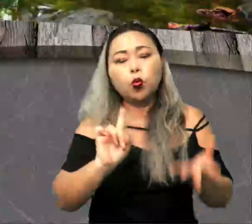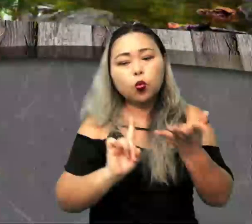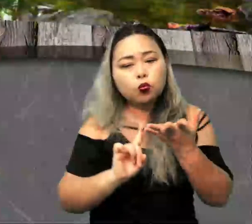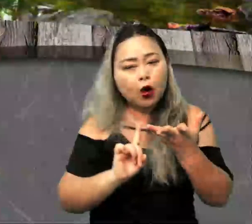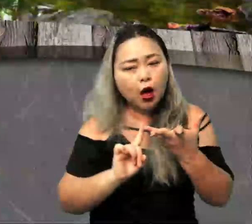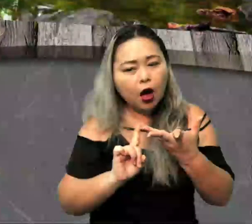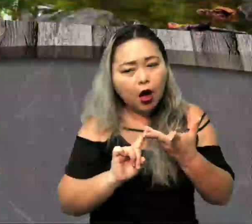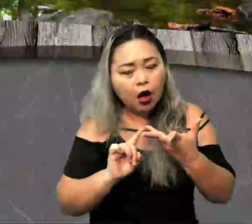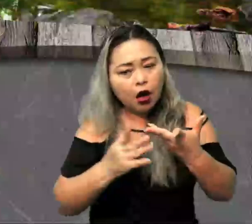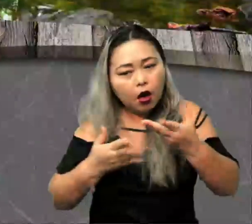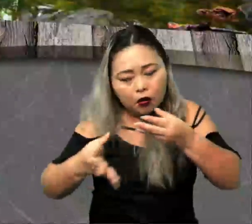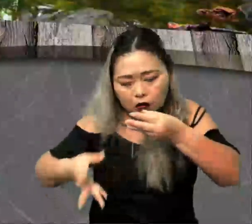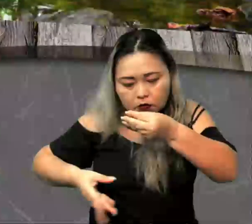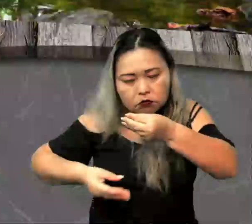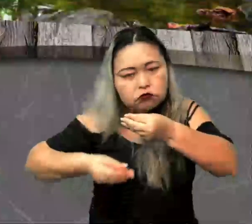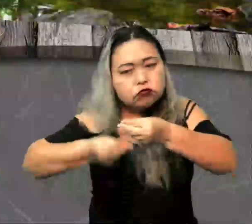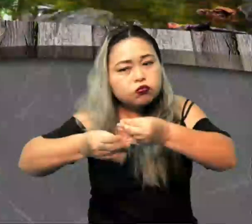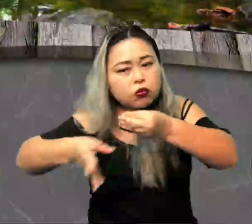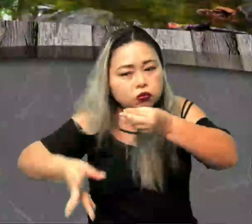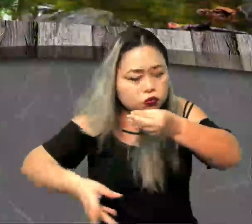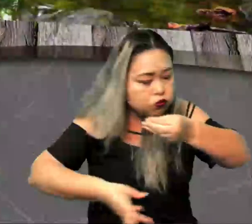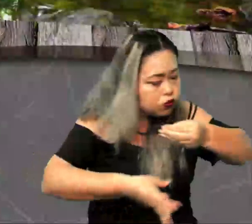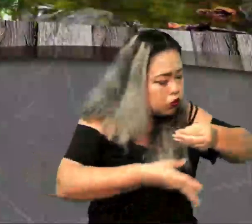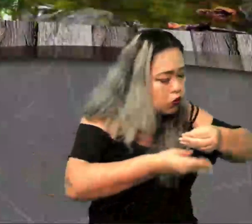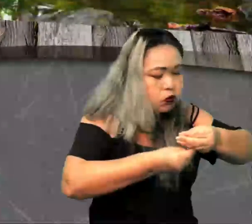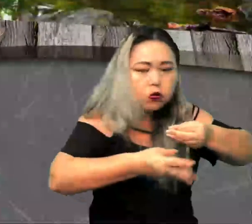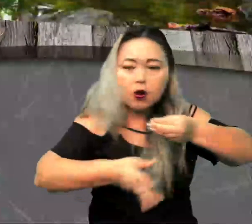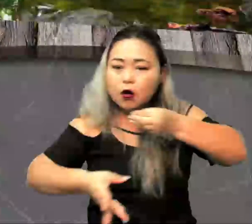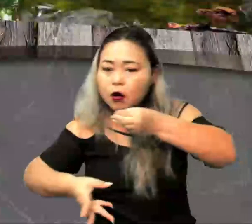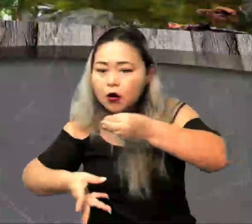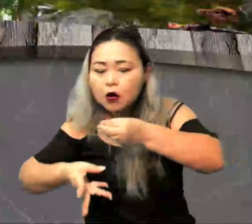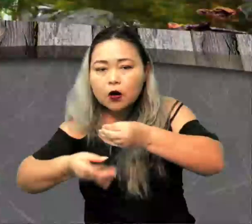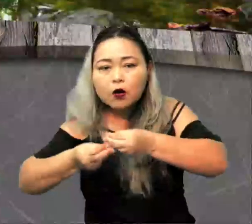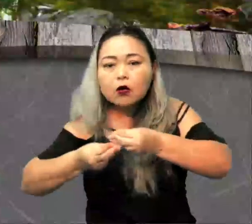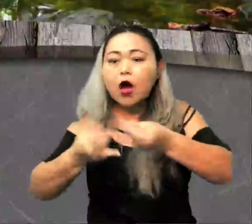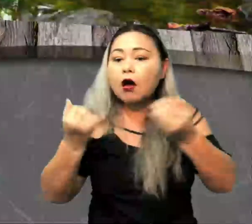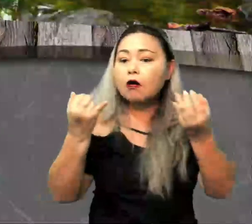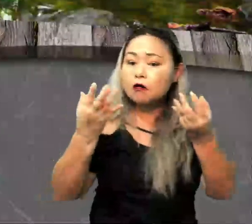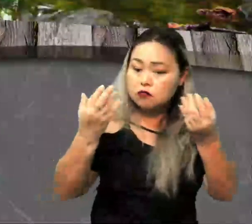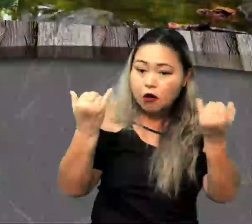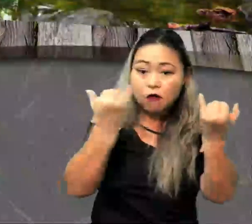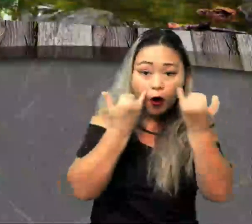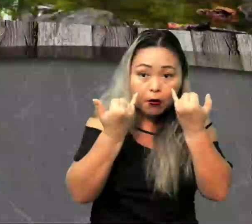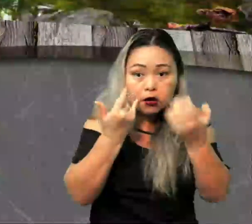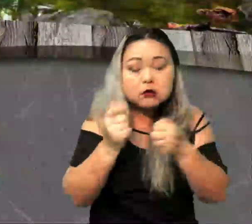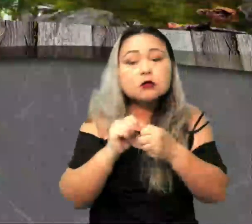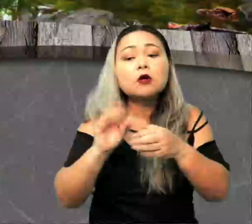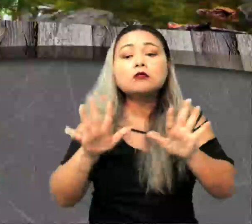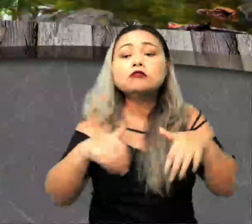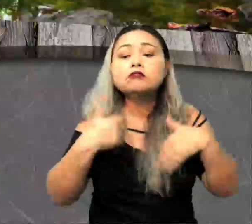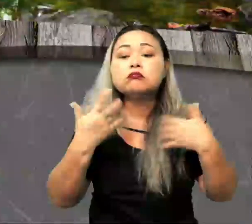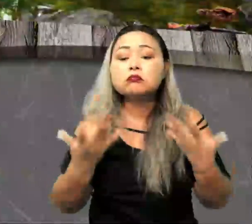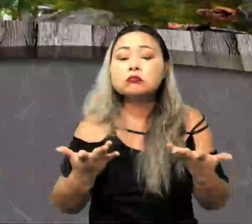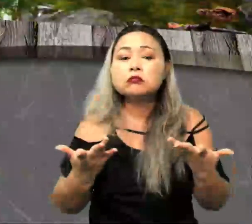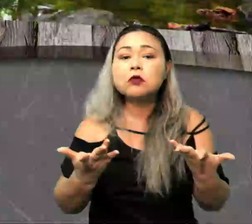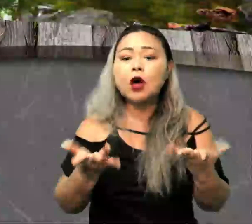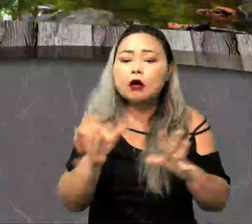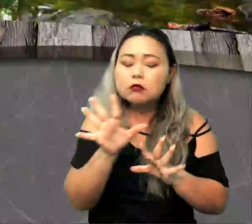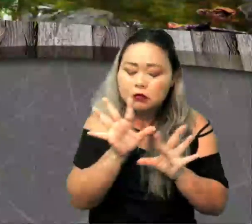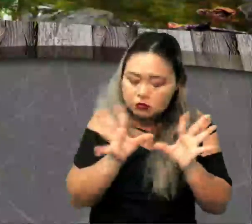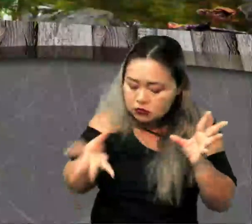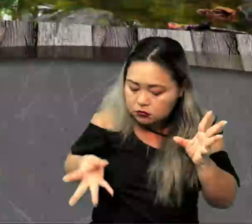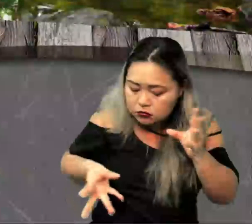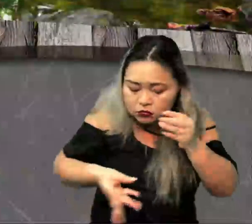eles foram auxiliando nessas informações, junto com Leeuwenhoek, ok? E aí, a gente está começando a montar e